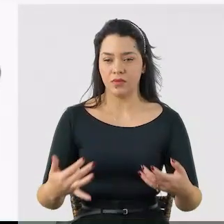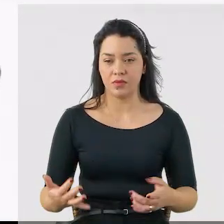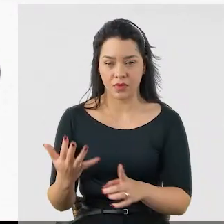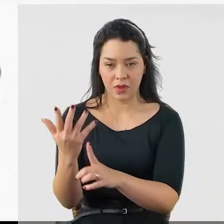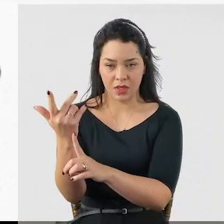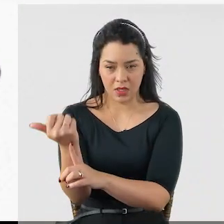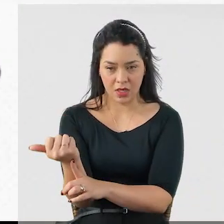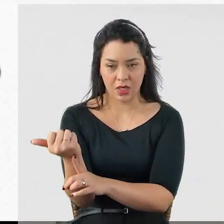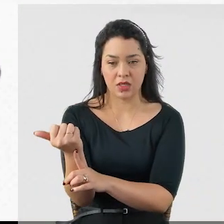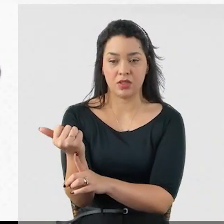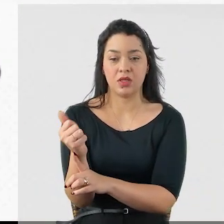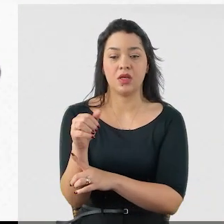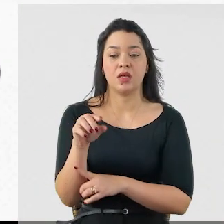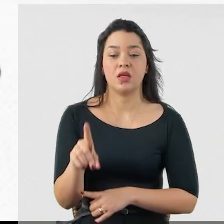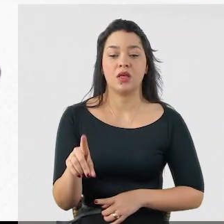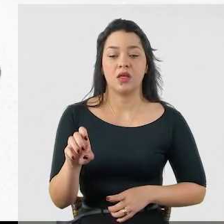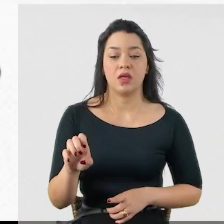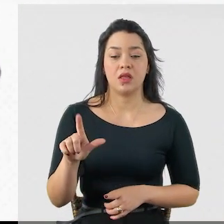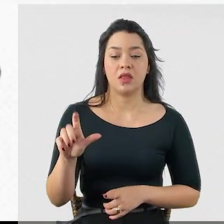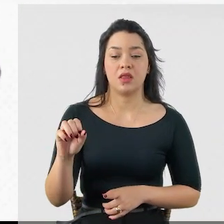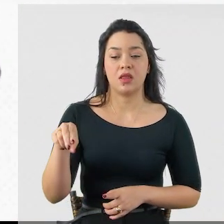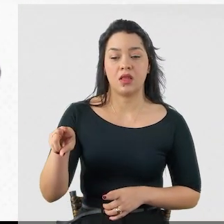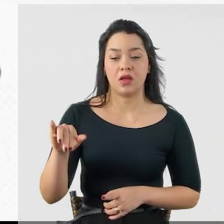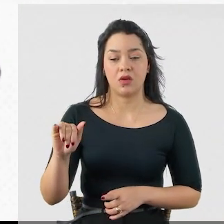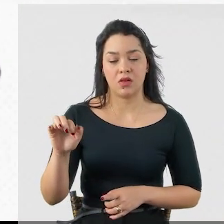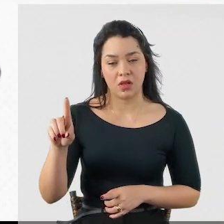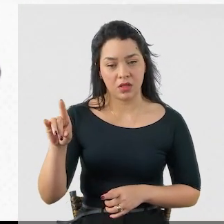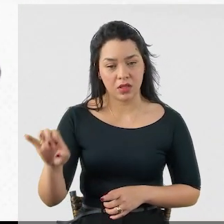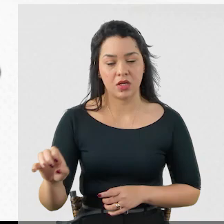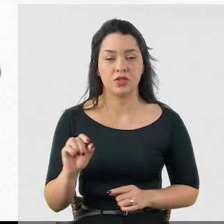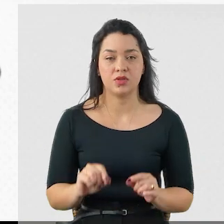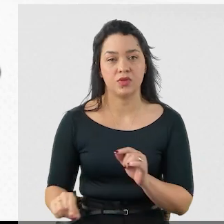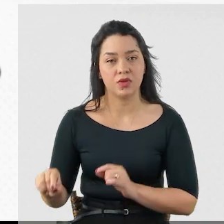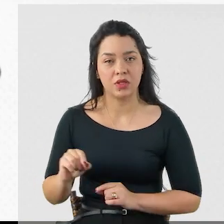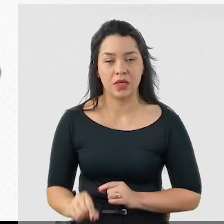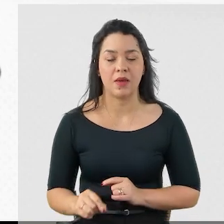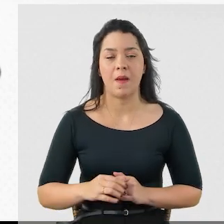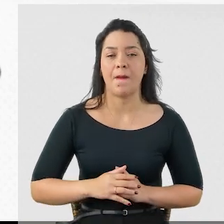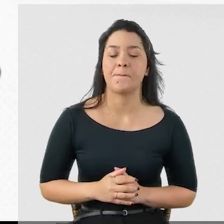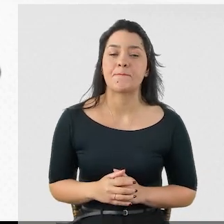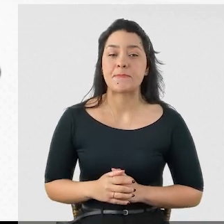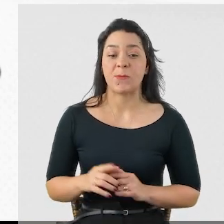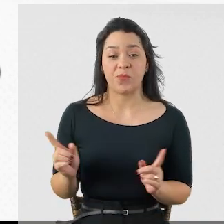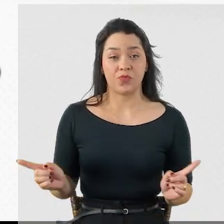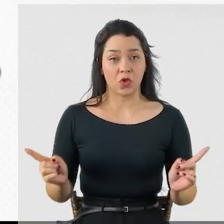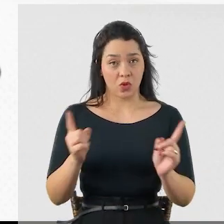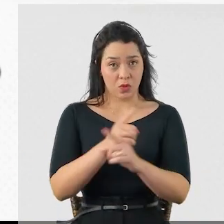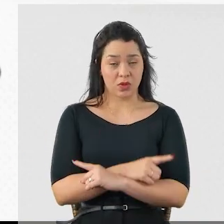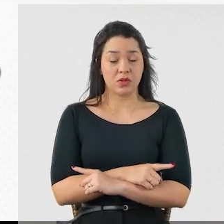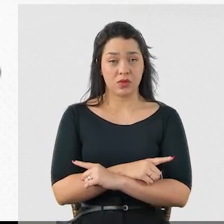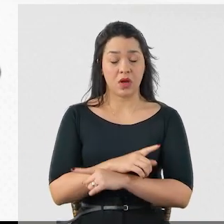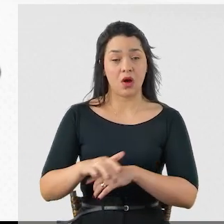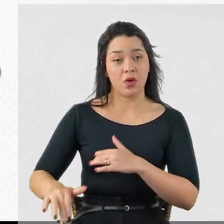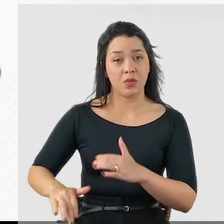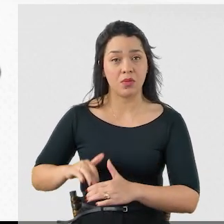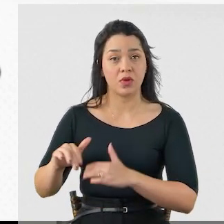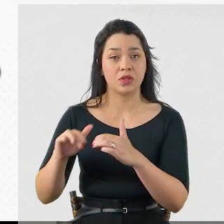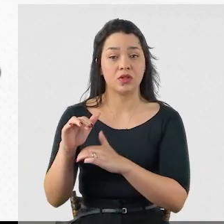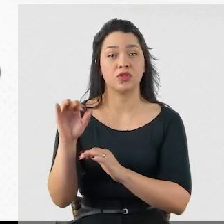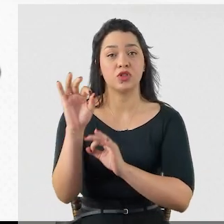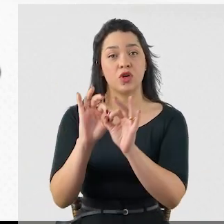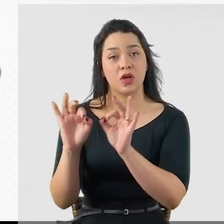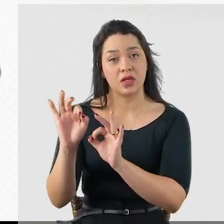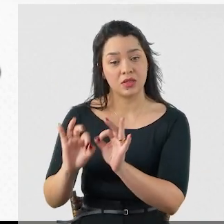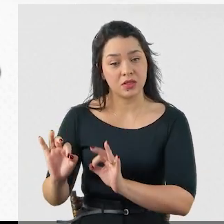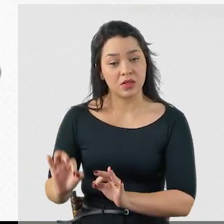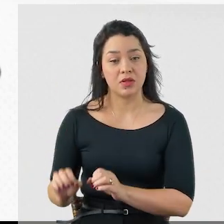e decolonialidade, a gente está falando de um processo de resgate opositor ao processo de